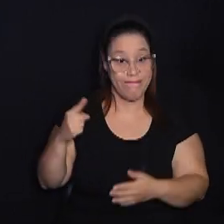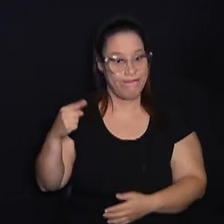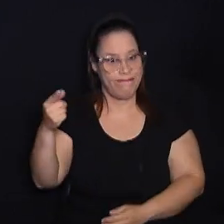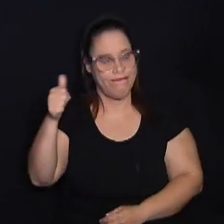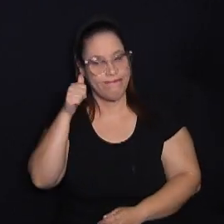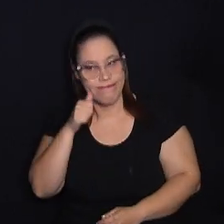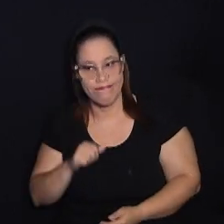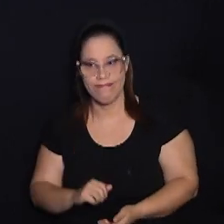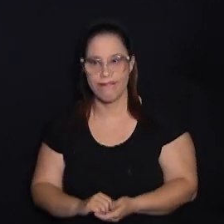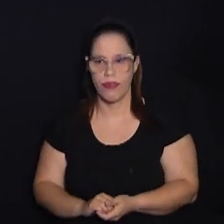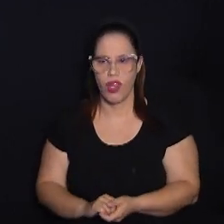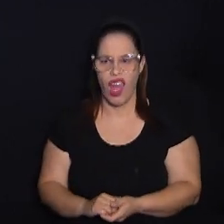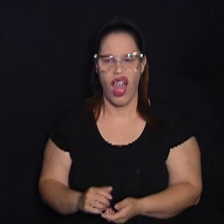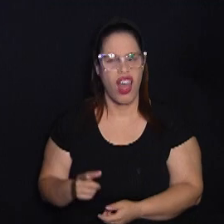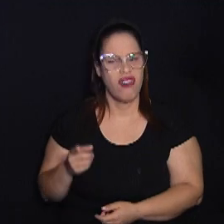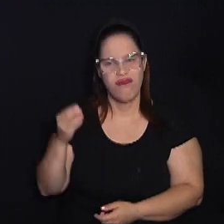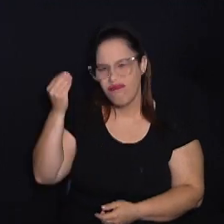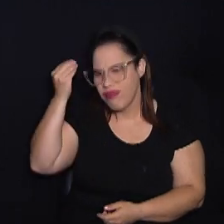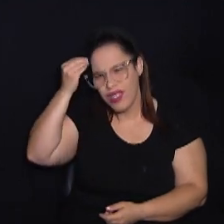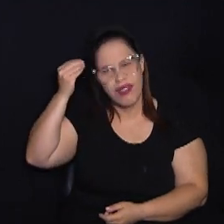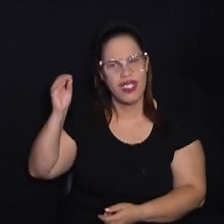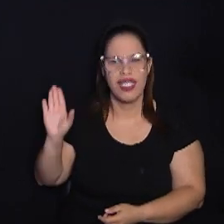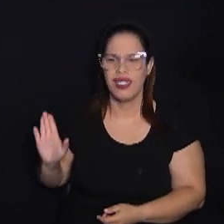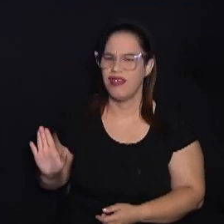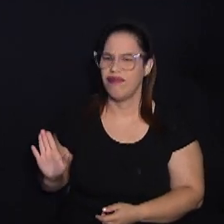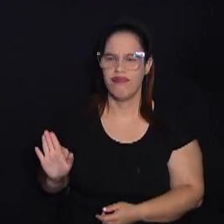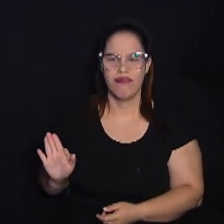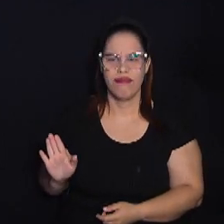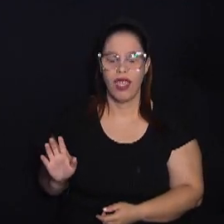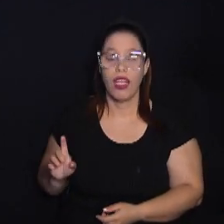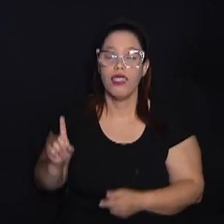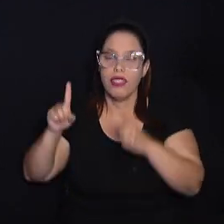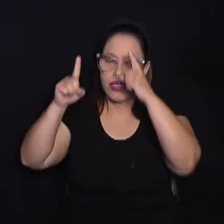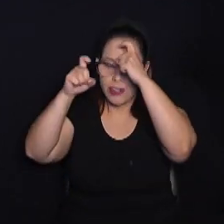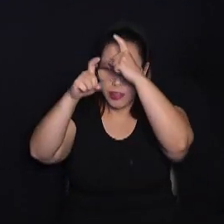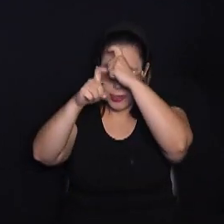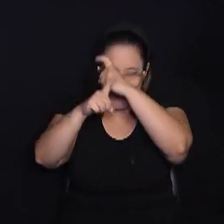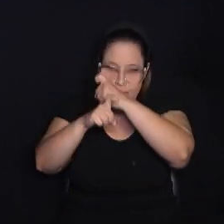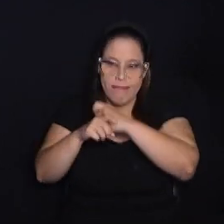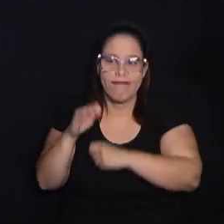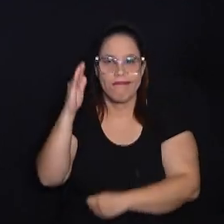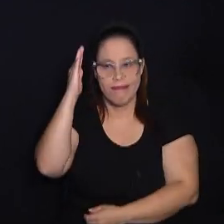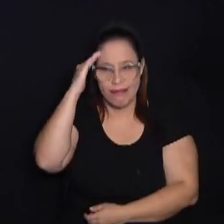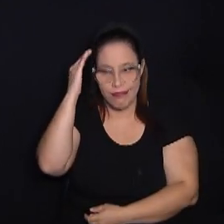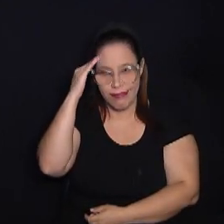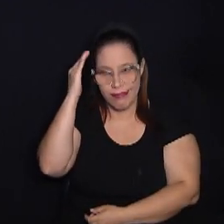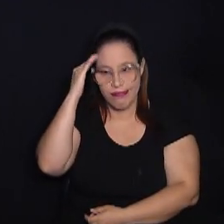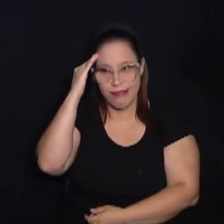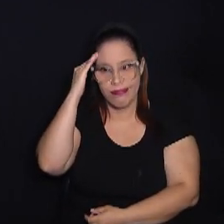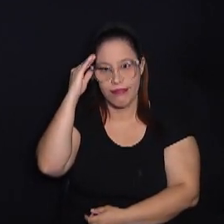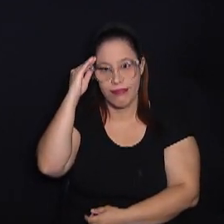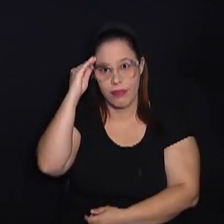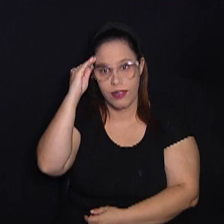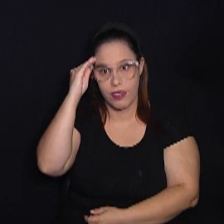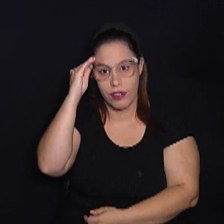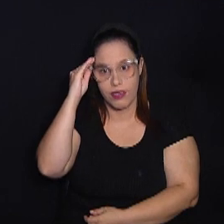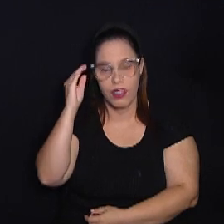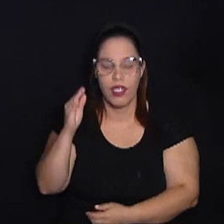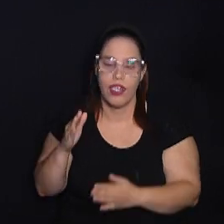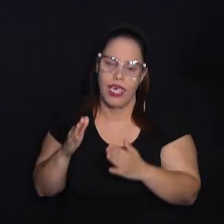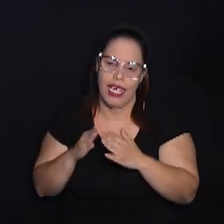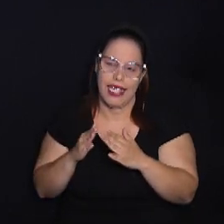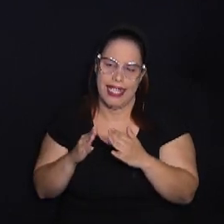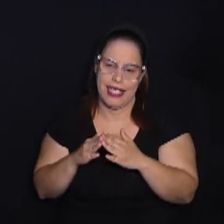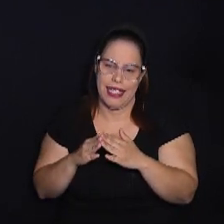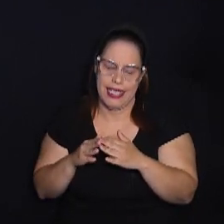mulheres a não desistir dos sonhos. Sabemos de todas as dificuldades que nós temos em lidar também, não gosto de serviço de casa. Eu acho que